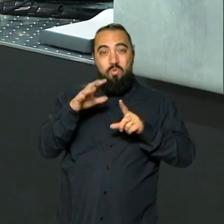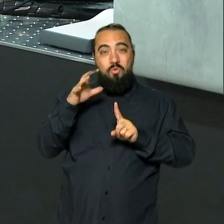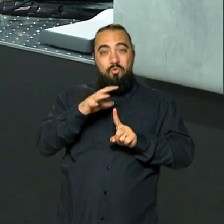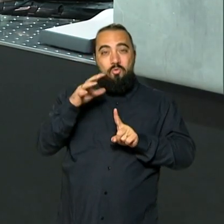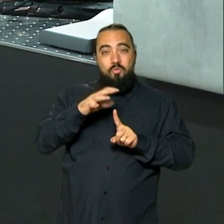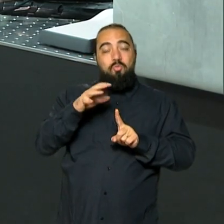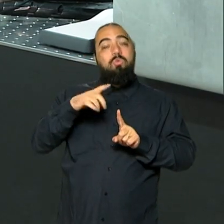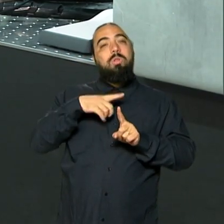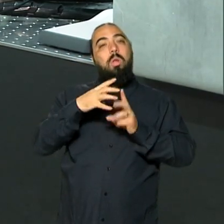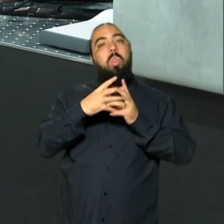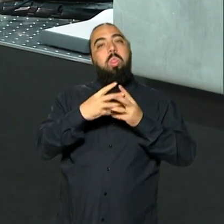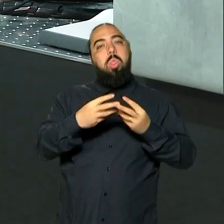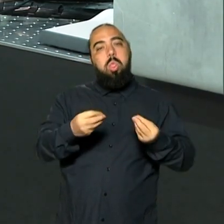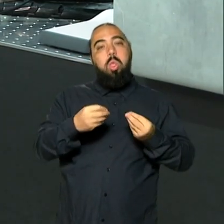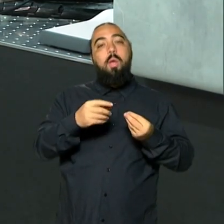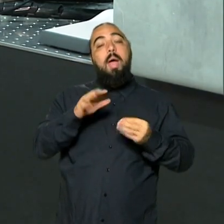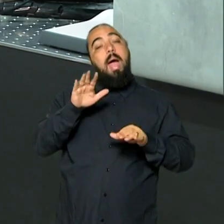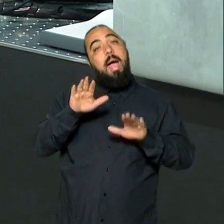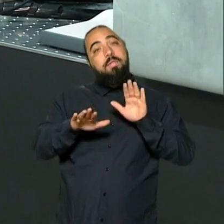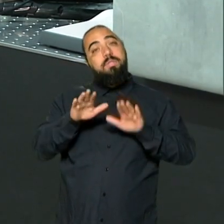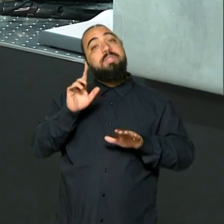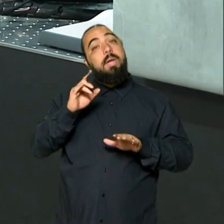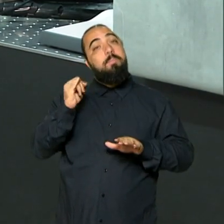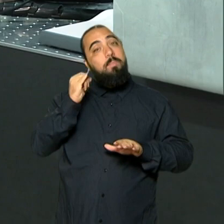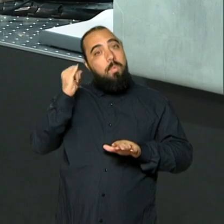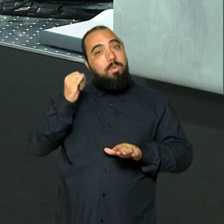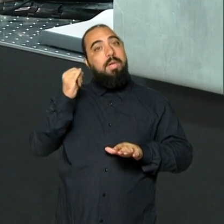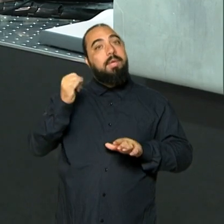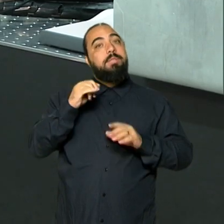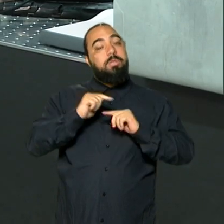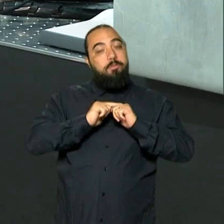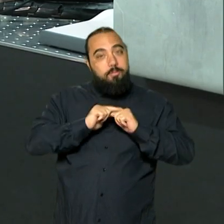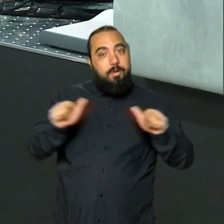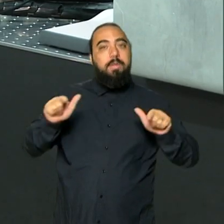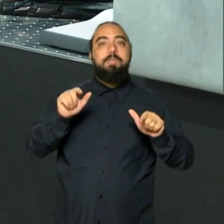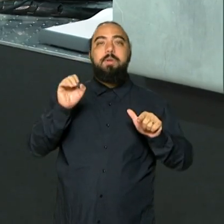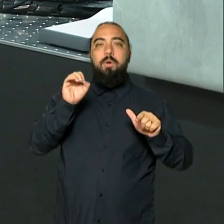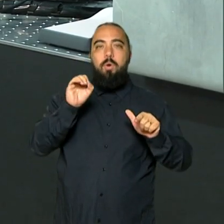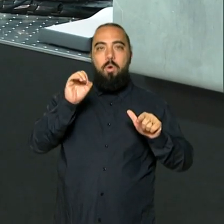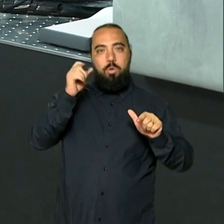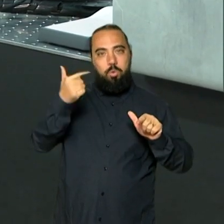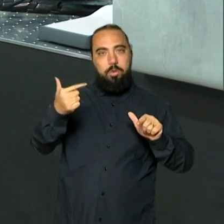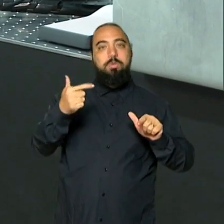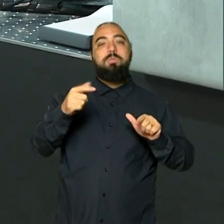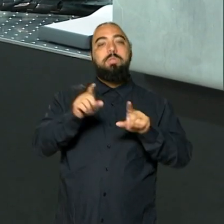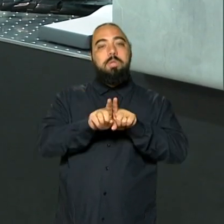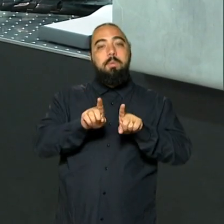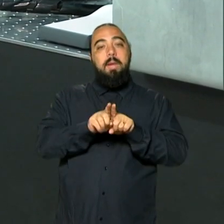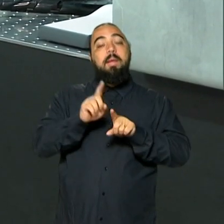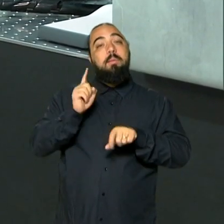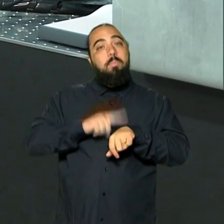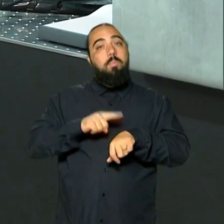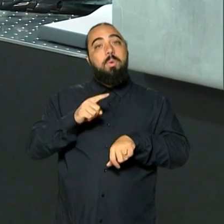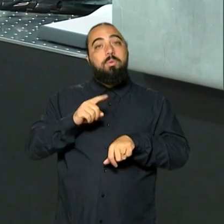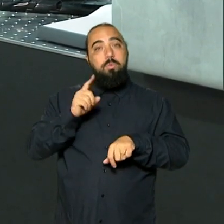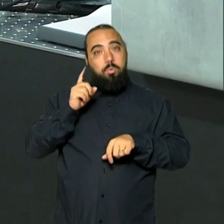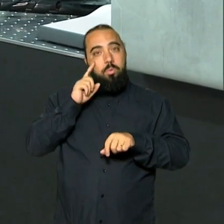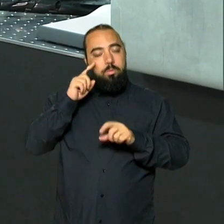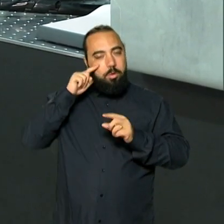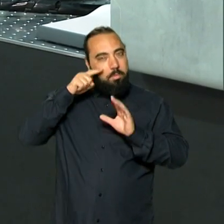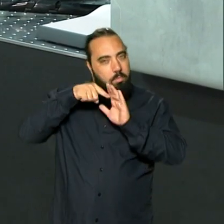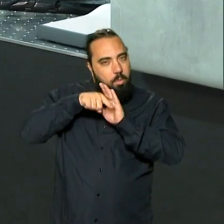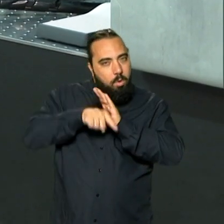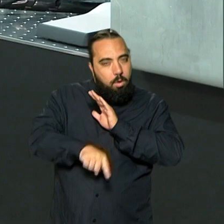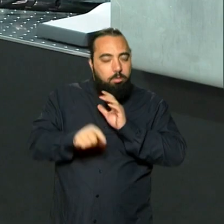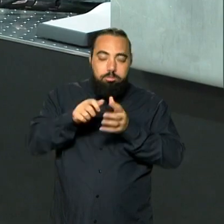bastante importante, e ao mesmo tempo obter uma resolução nanométrica e um espectro